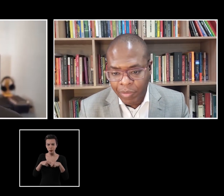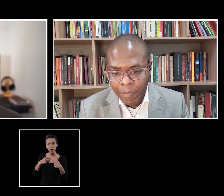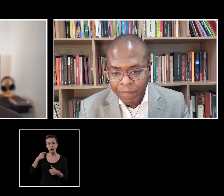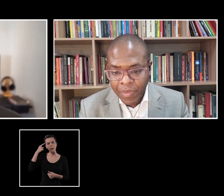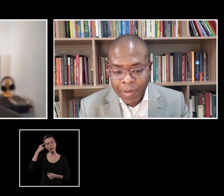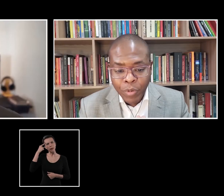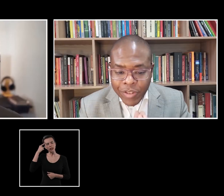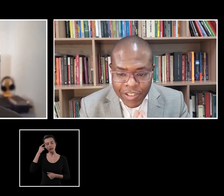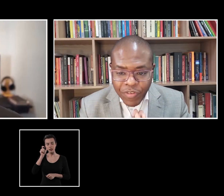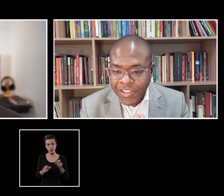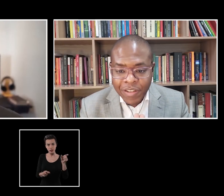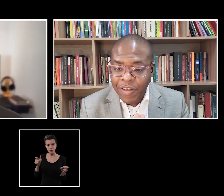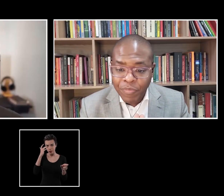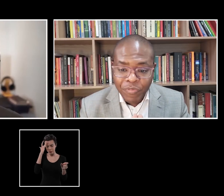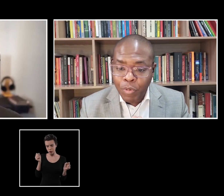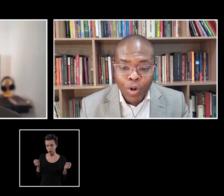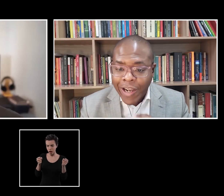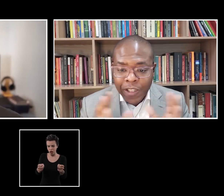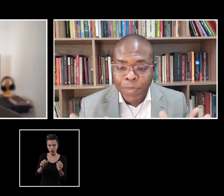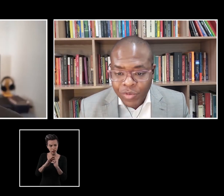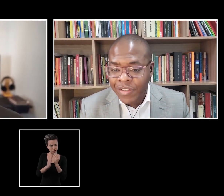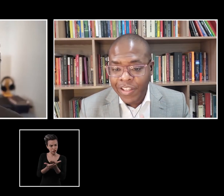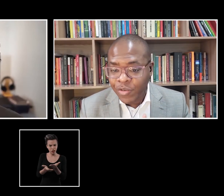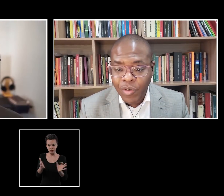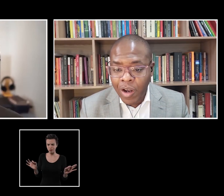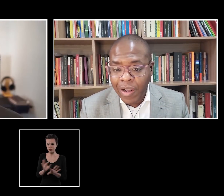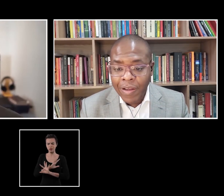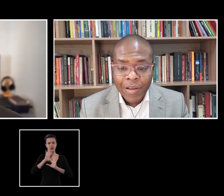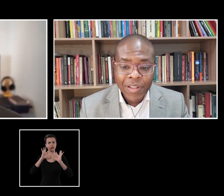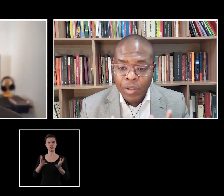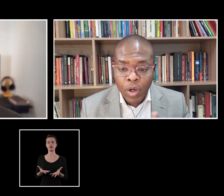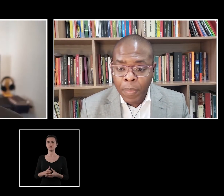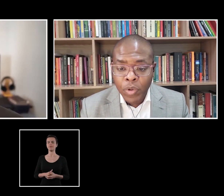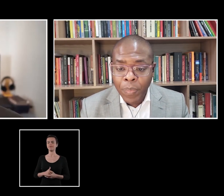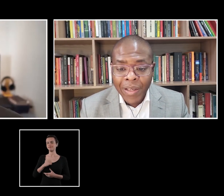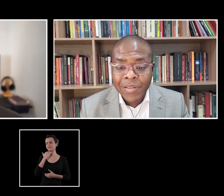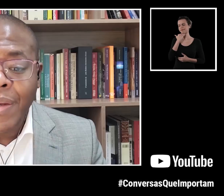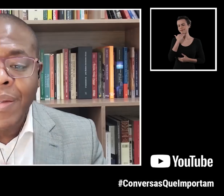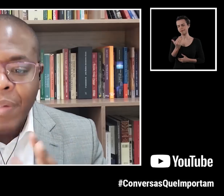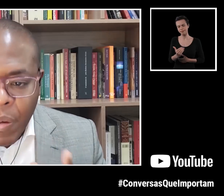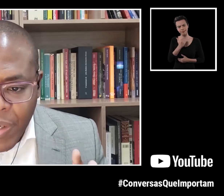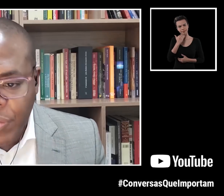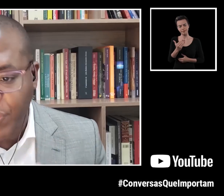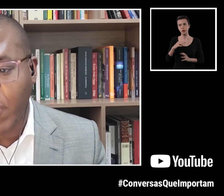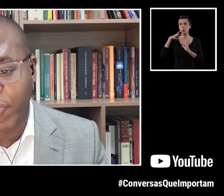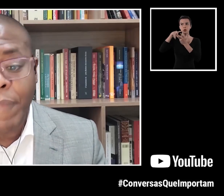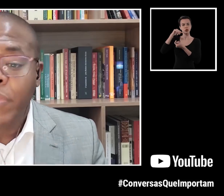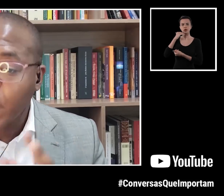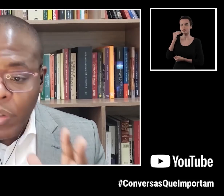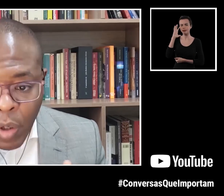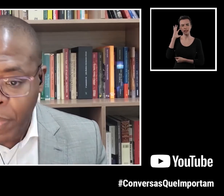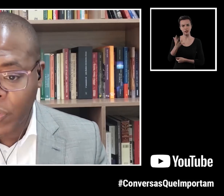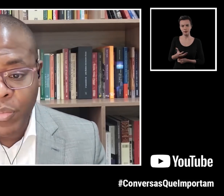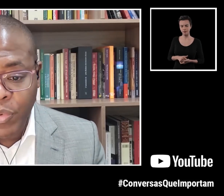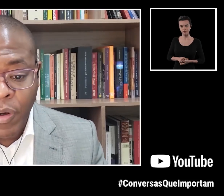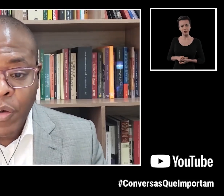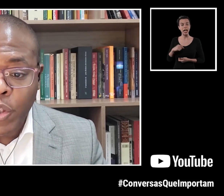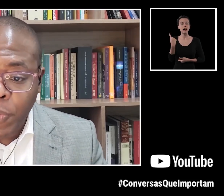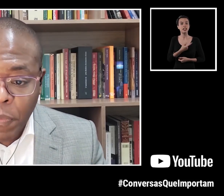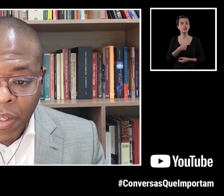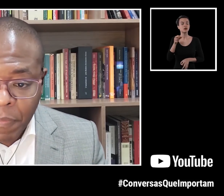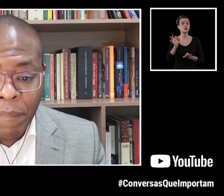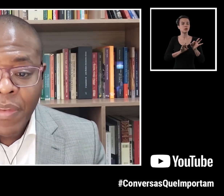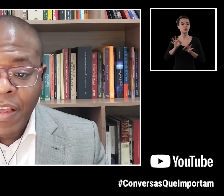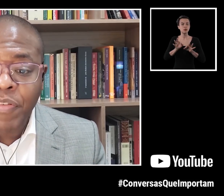mágico. Por isso que a gente fica achando que colocar as pessoas na escola já resolve o problema do país. Não resolve. Não resolve o problema do mundo.